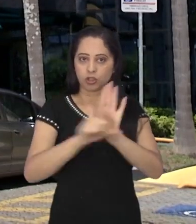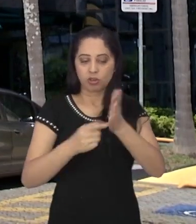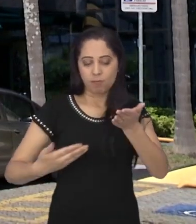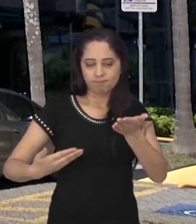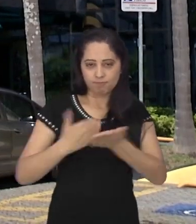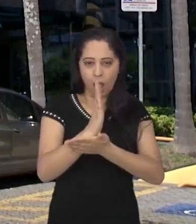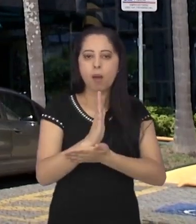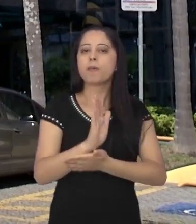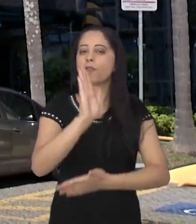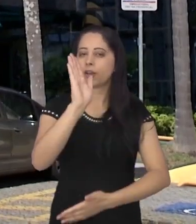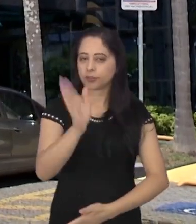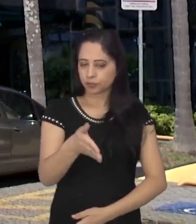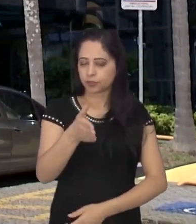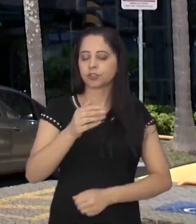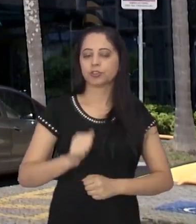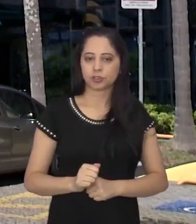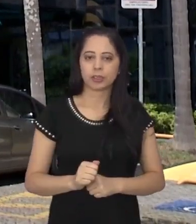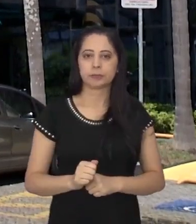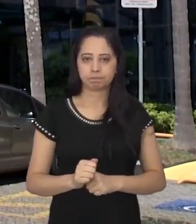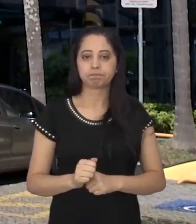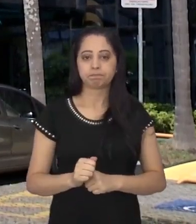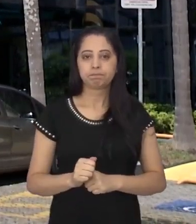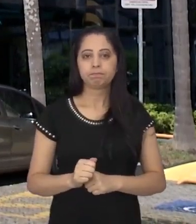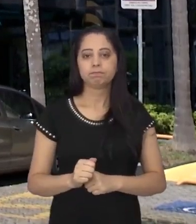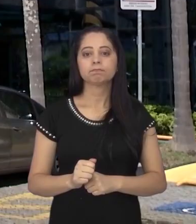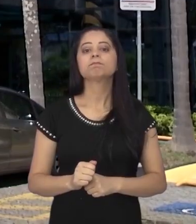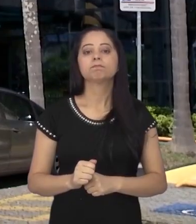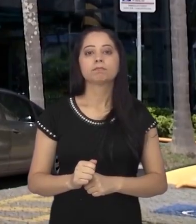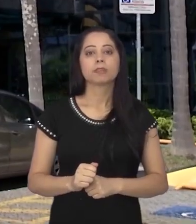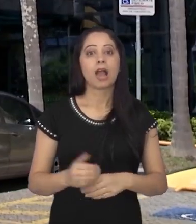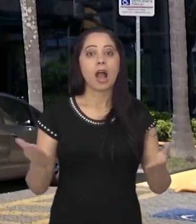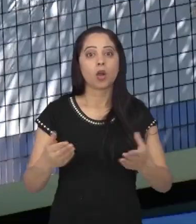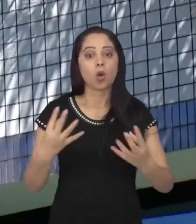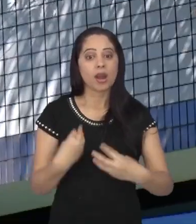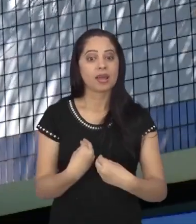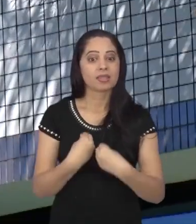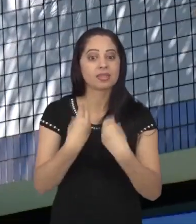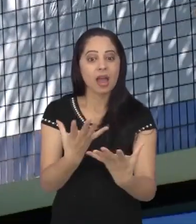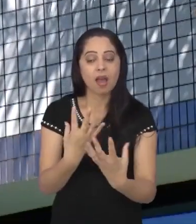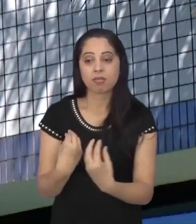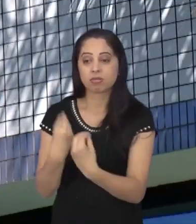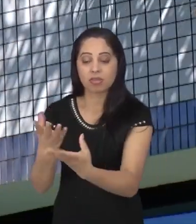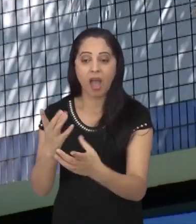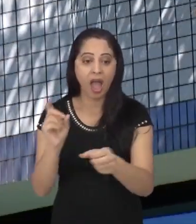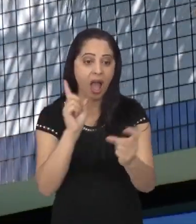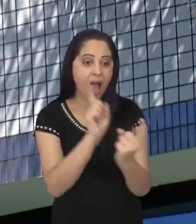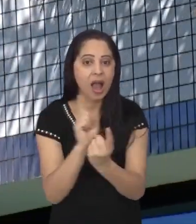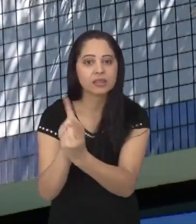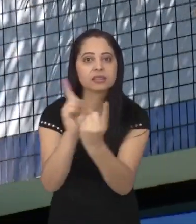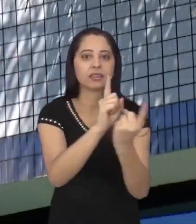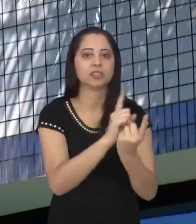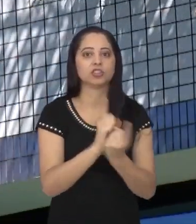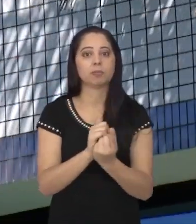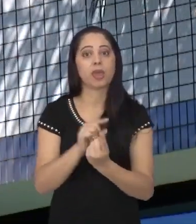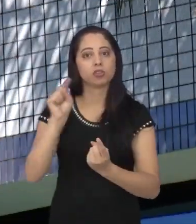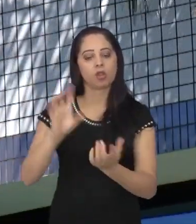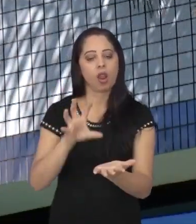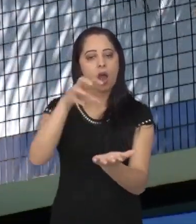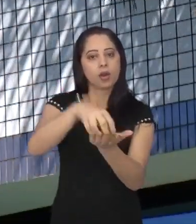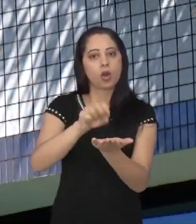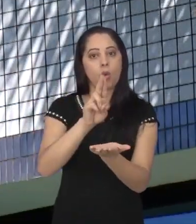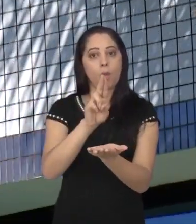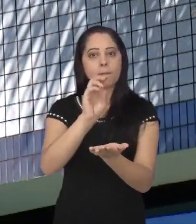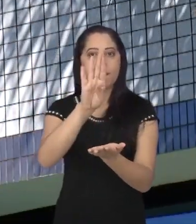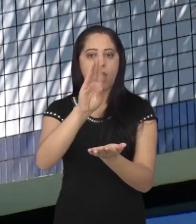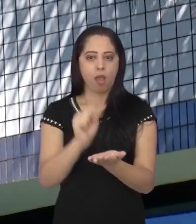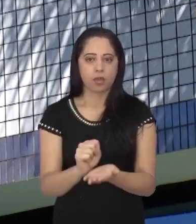de autoria dos vereadores da Frente Parlamentar em apoio à pessoa com autismo, vai levar técnica para os atendimentos oferecidos nas instituições